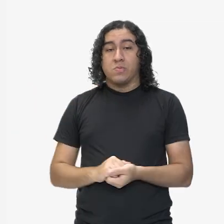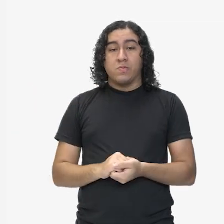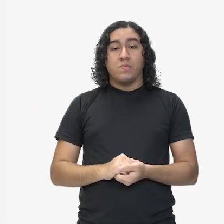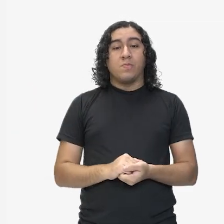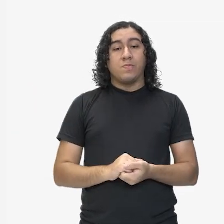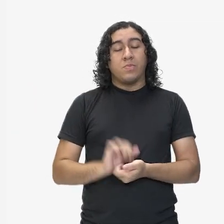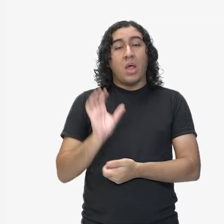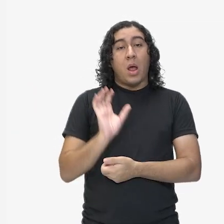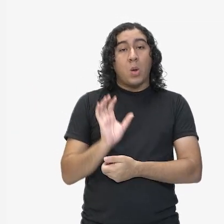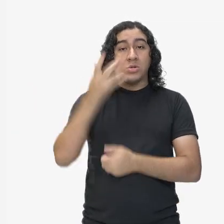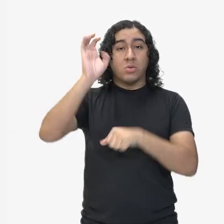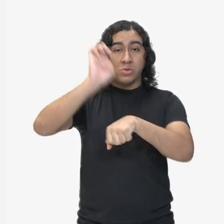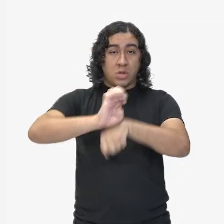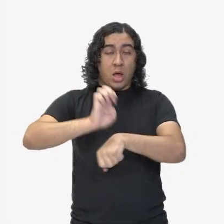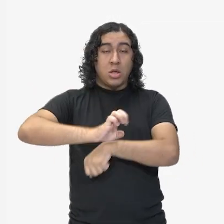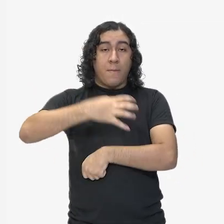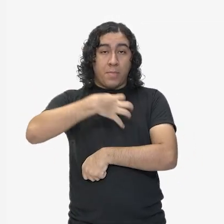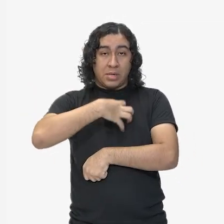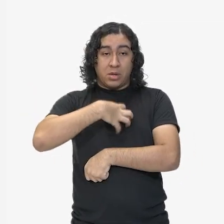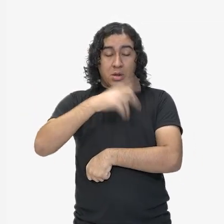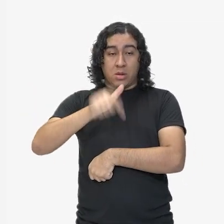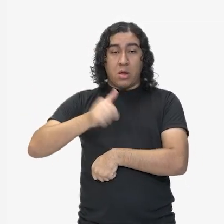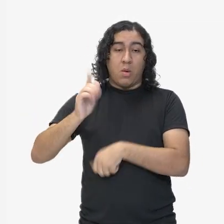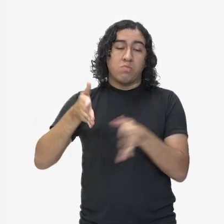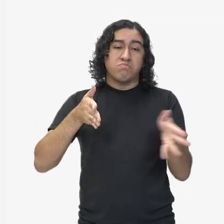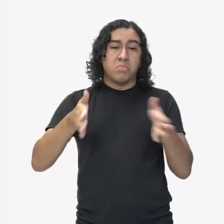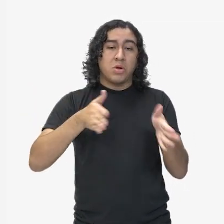na Bahia, no sertão da Bahia, entre os anos de